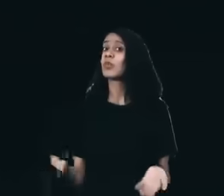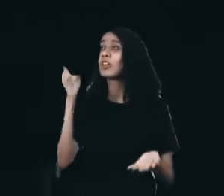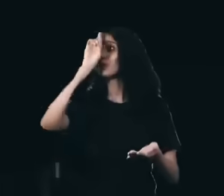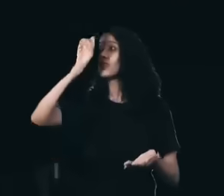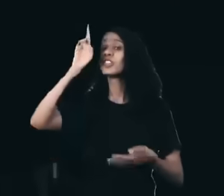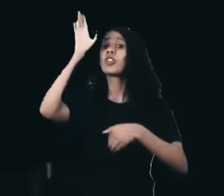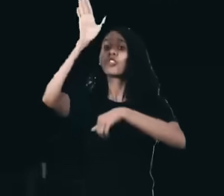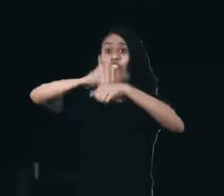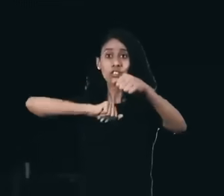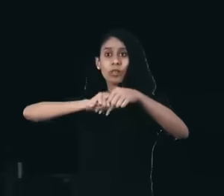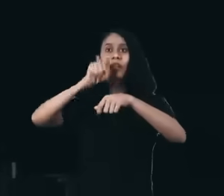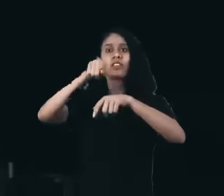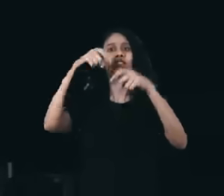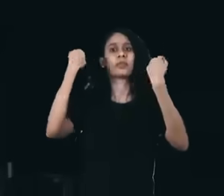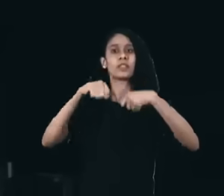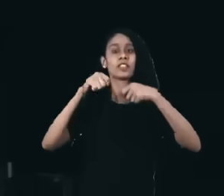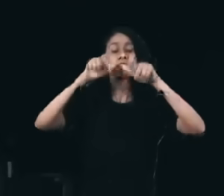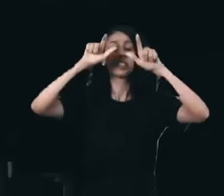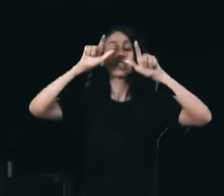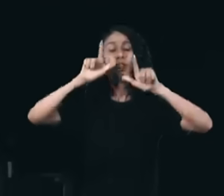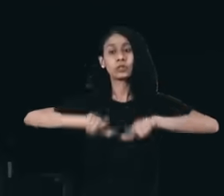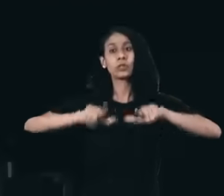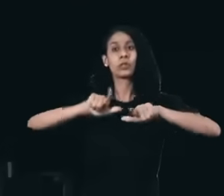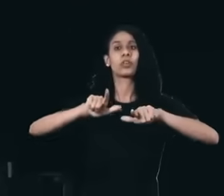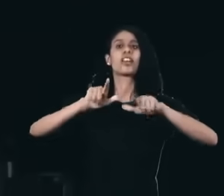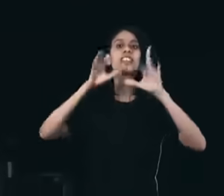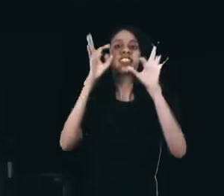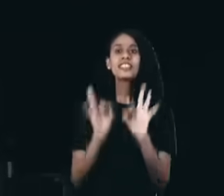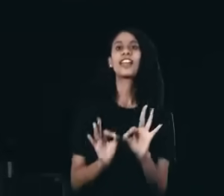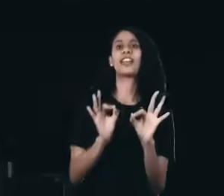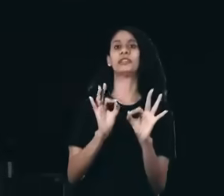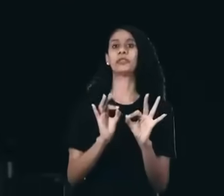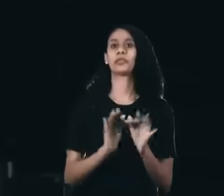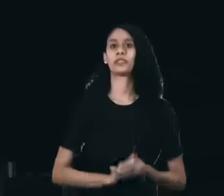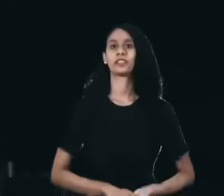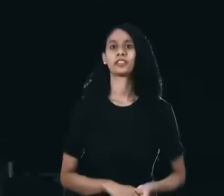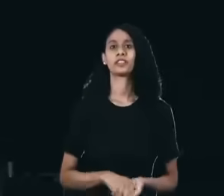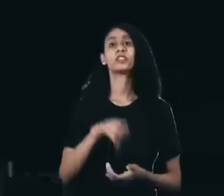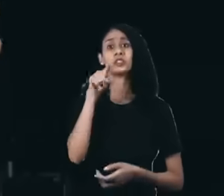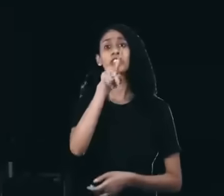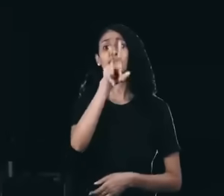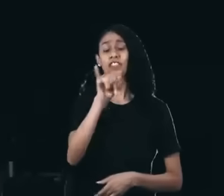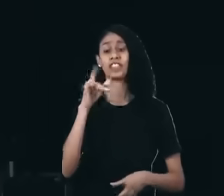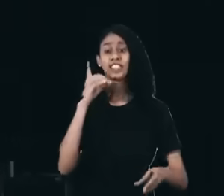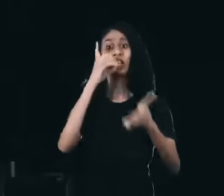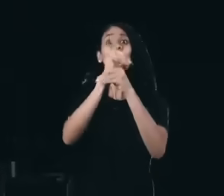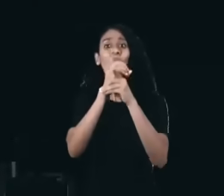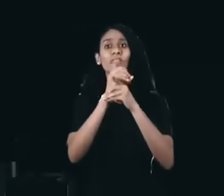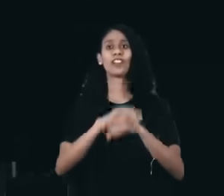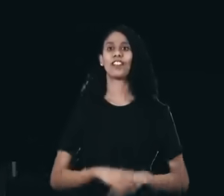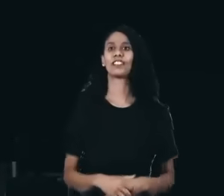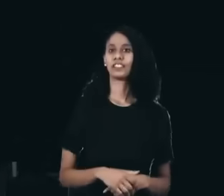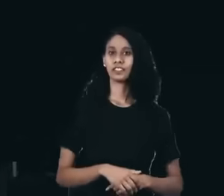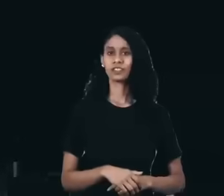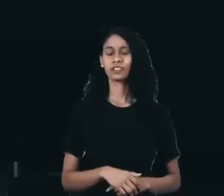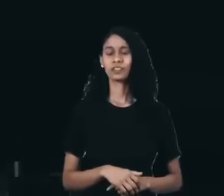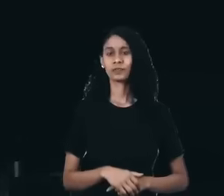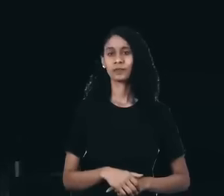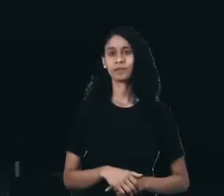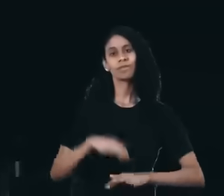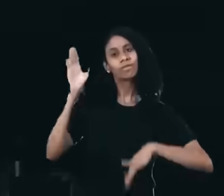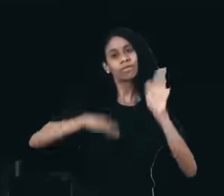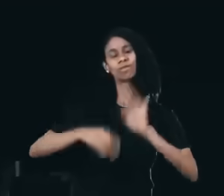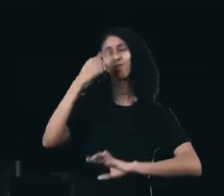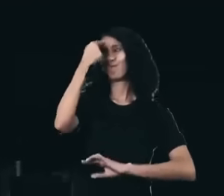te chamar, você vai estar na fonte. Você vai ser achada. Talvez